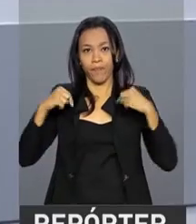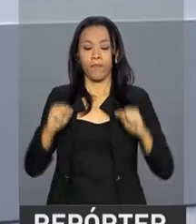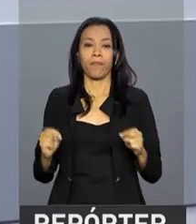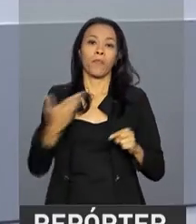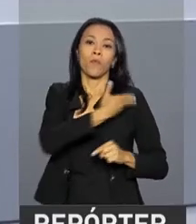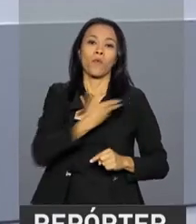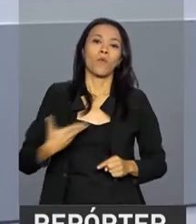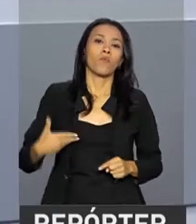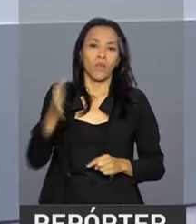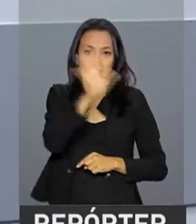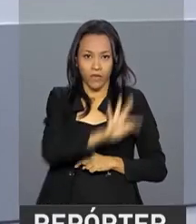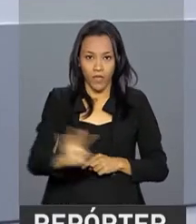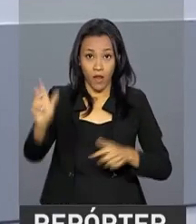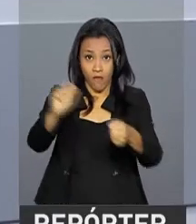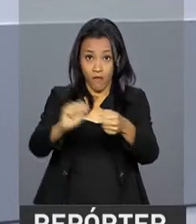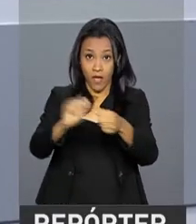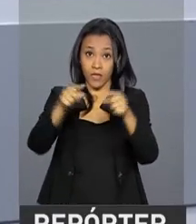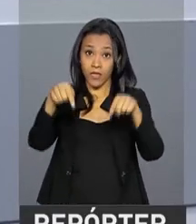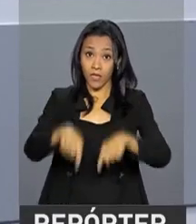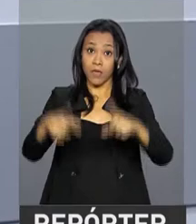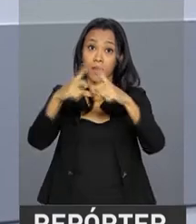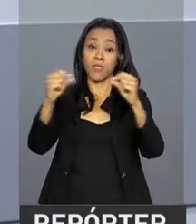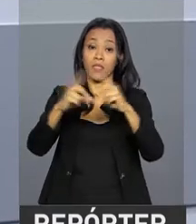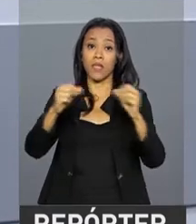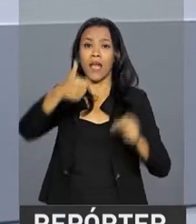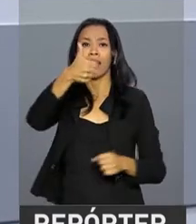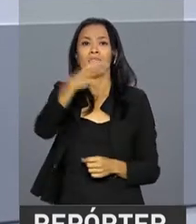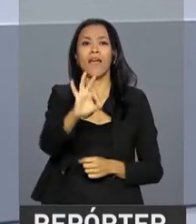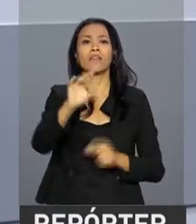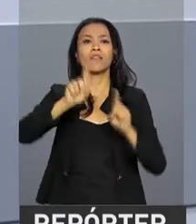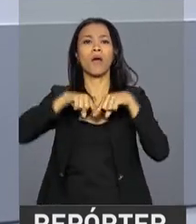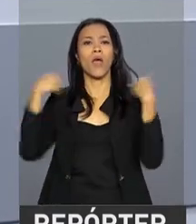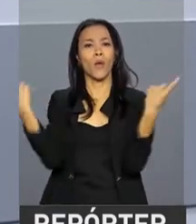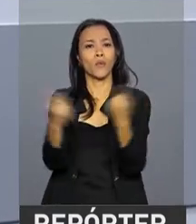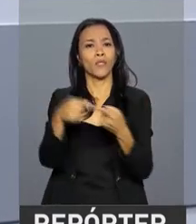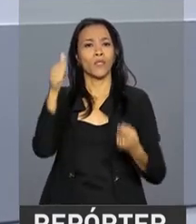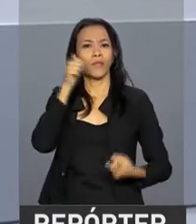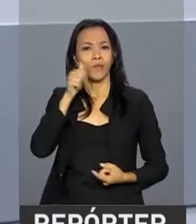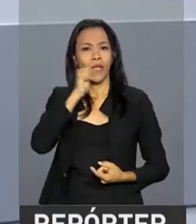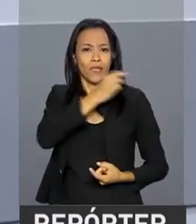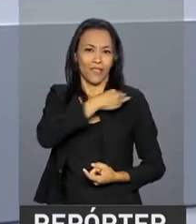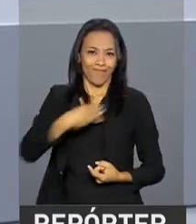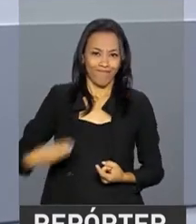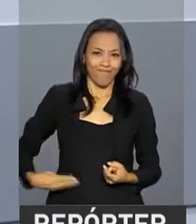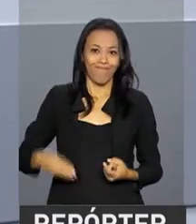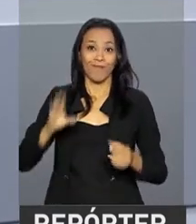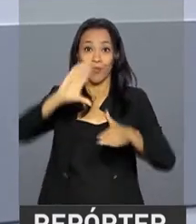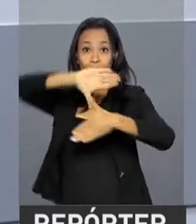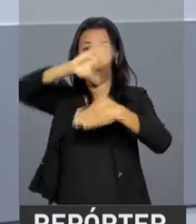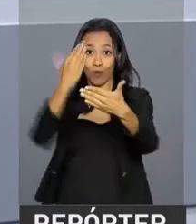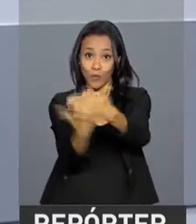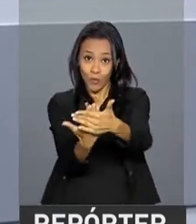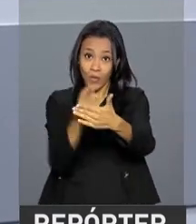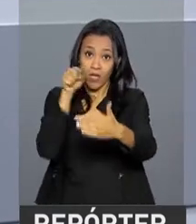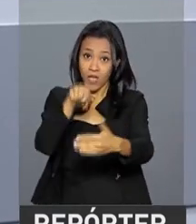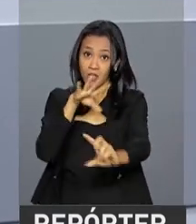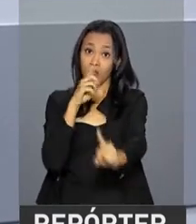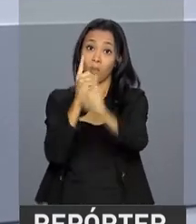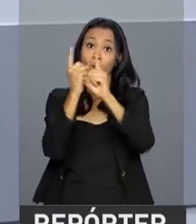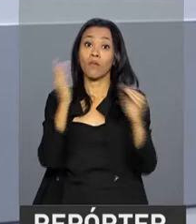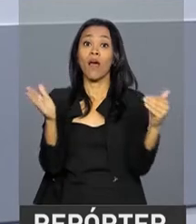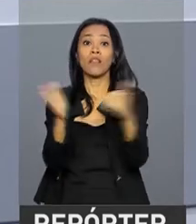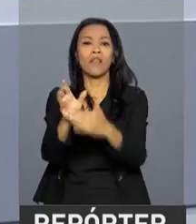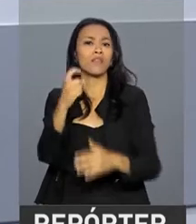federal realiza em brasília a 10ª reunião de ministros e altas autoridades da mulher do mercosul o encontro reúne até esta